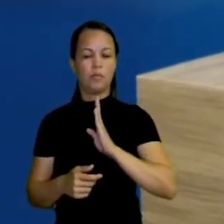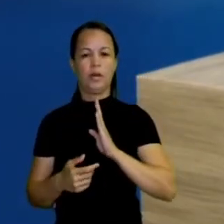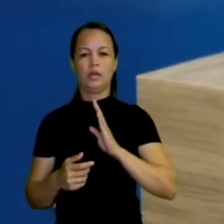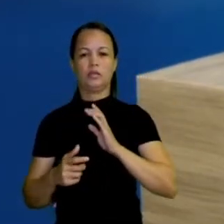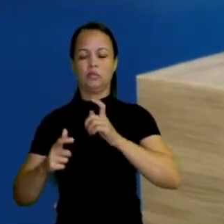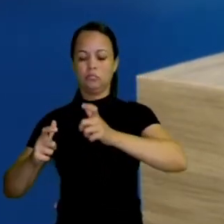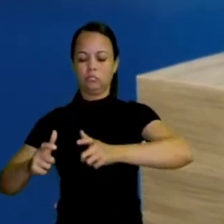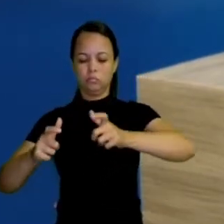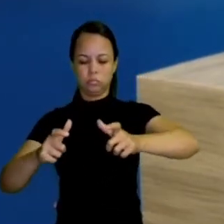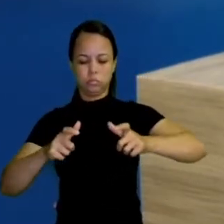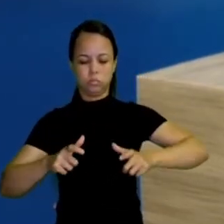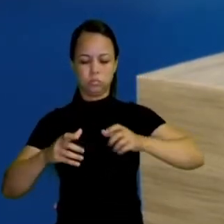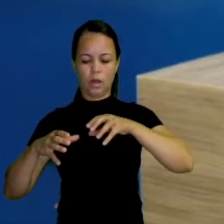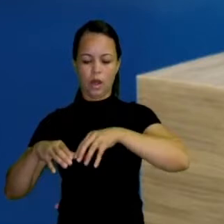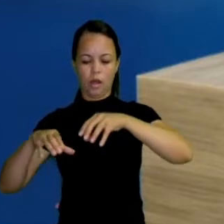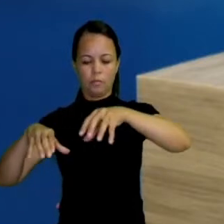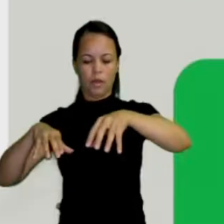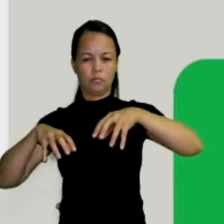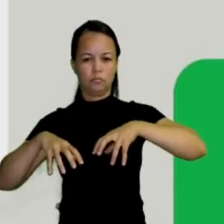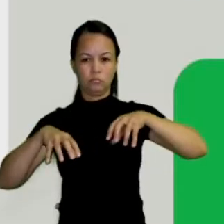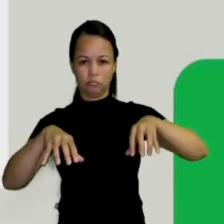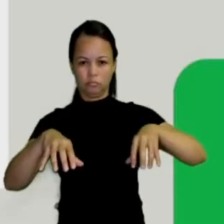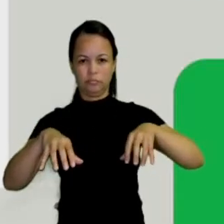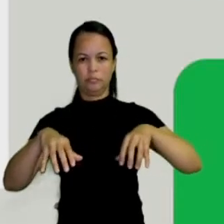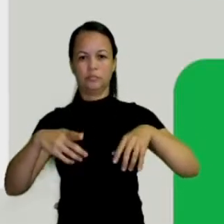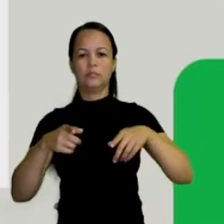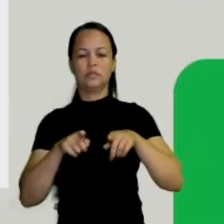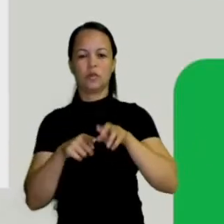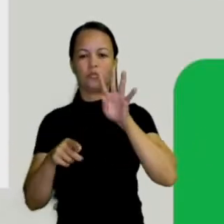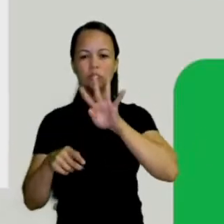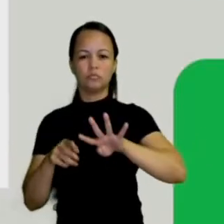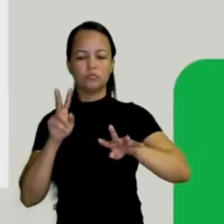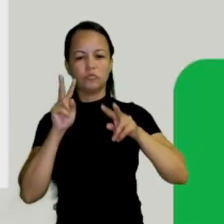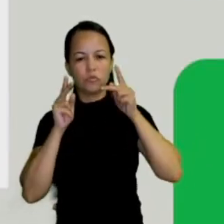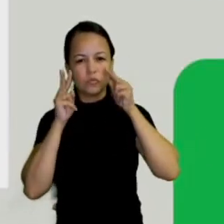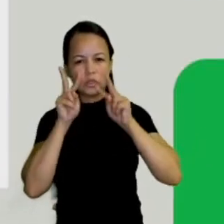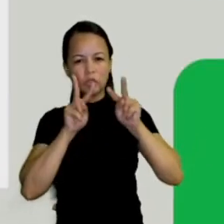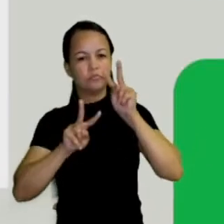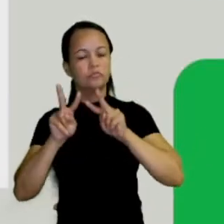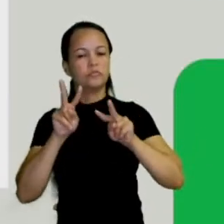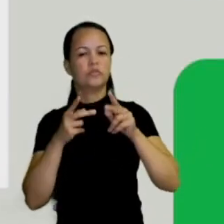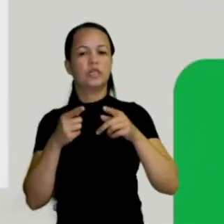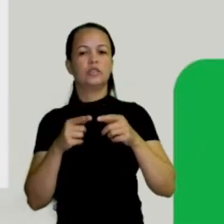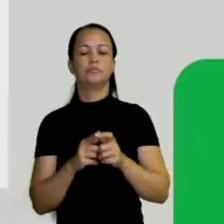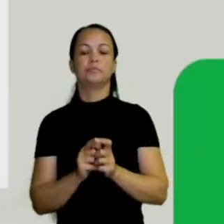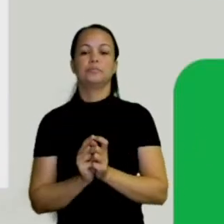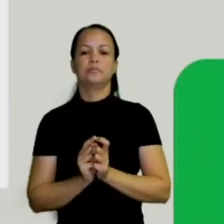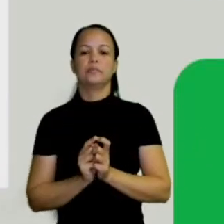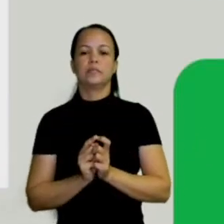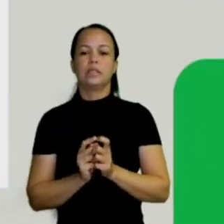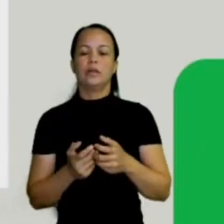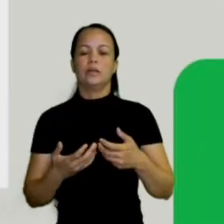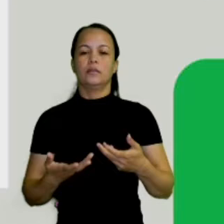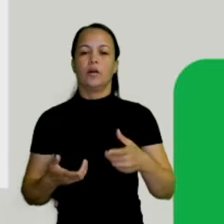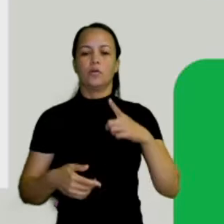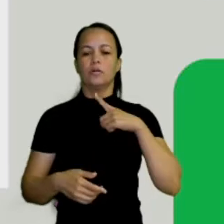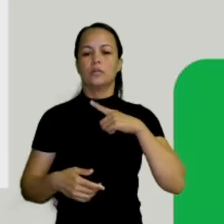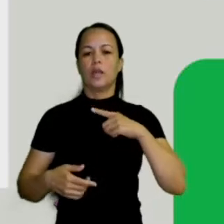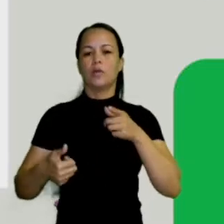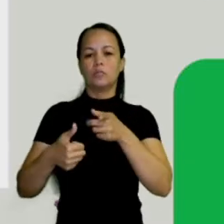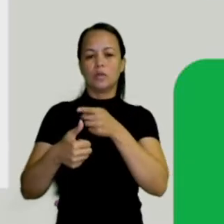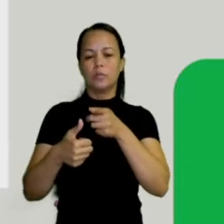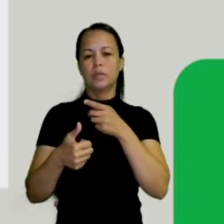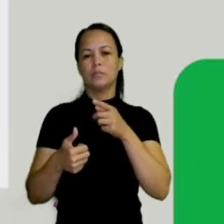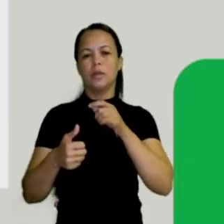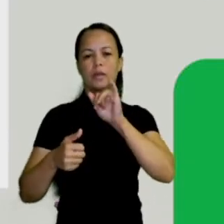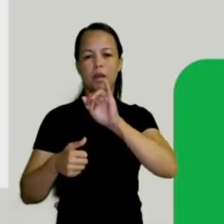essas divisões aí que vocês podem ver, né? Então, aos poucos, nós temos a primeira